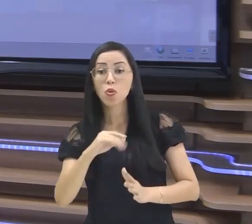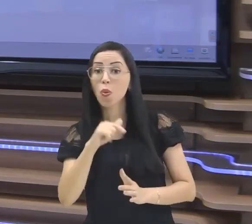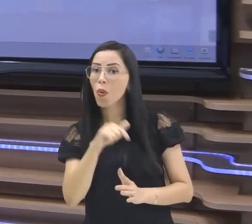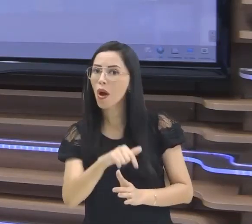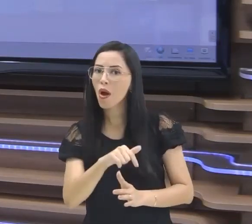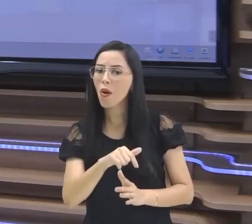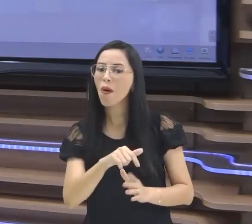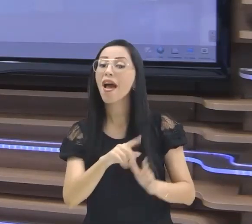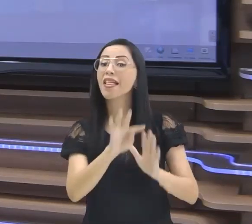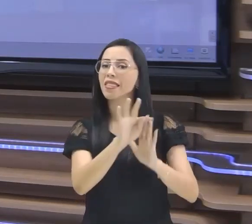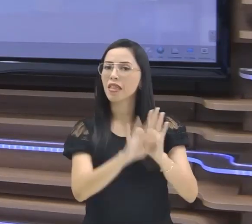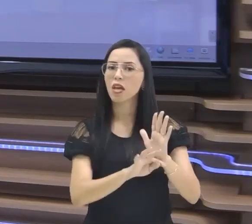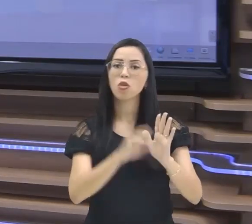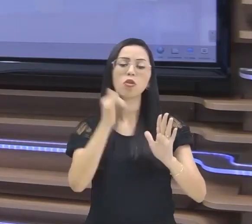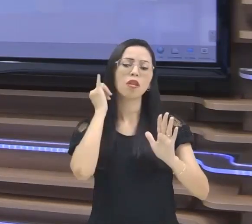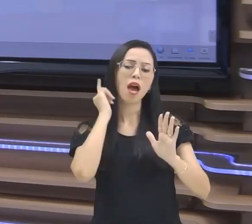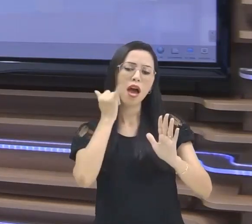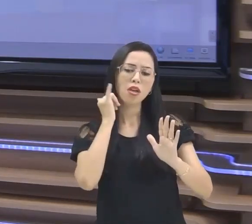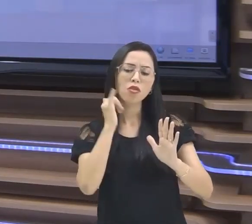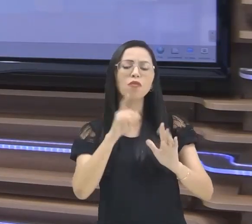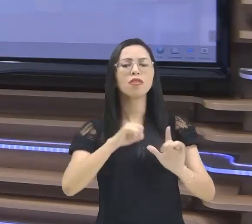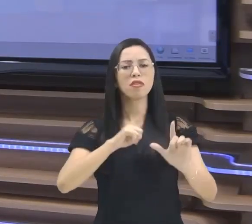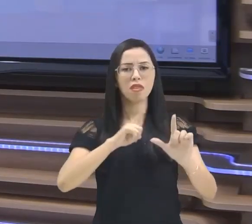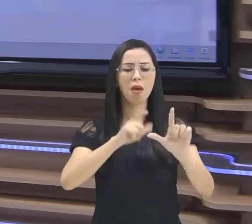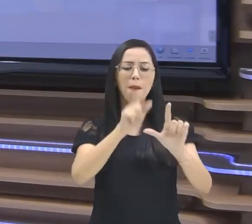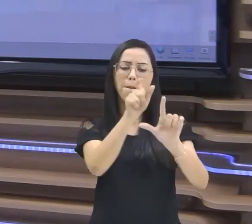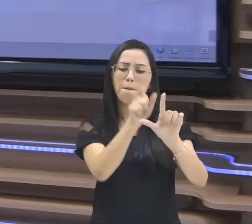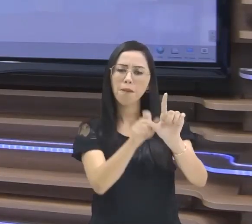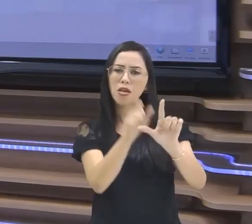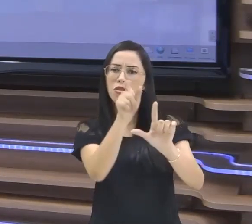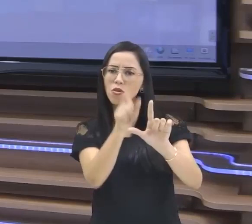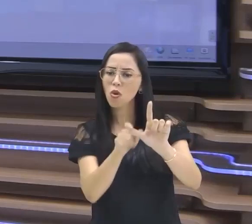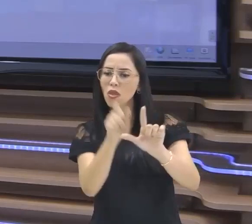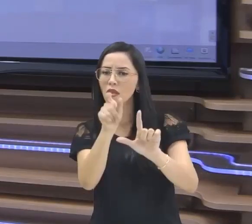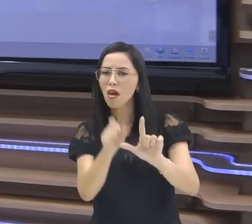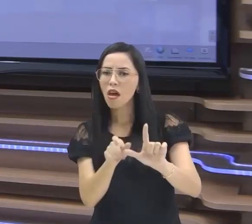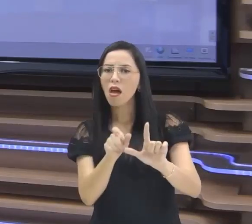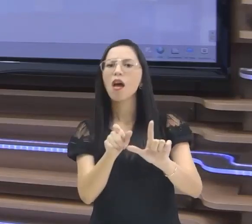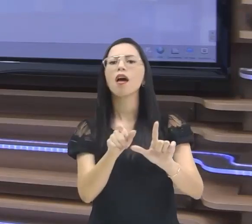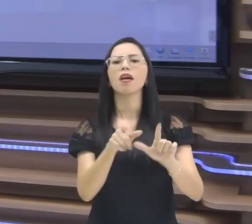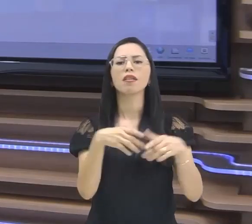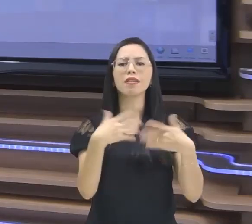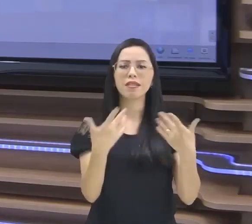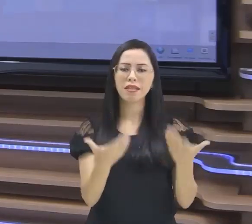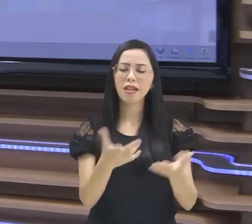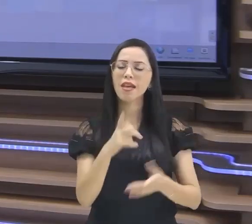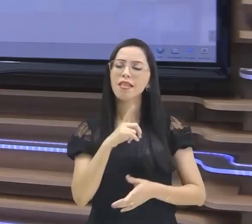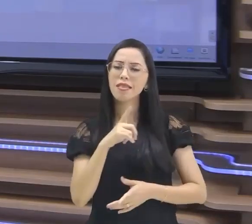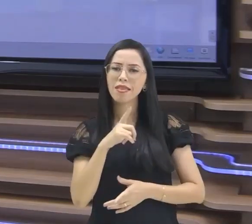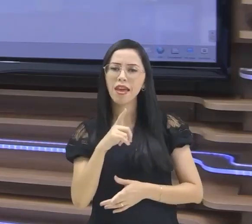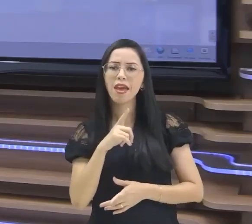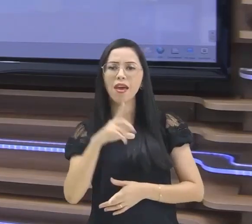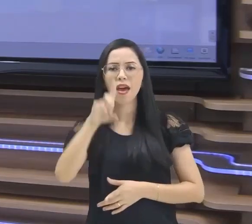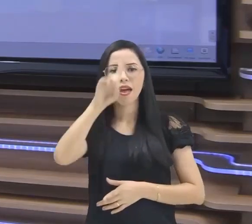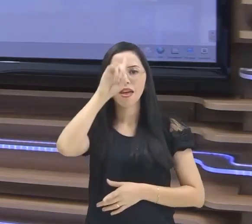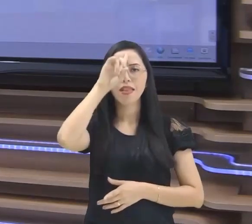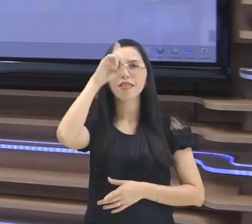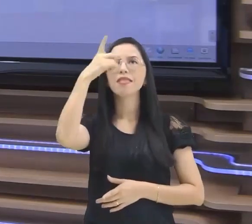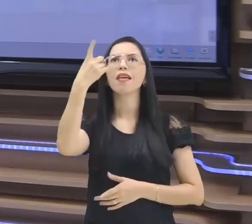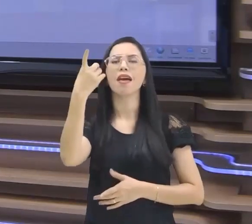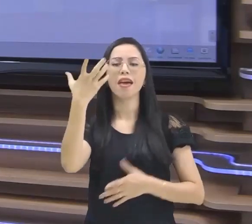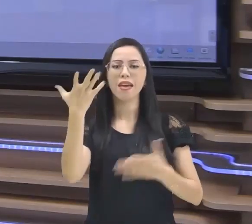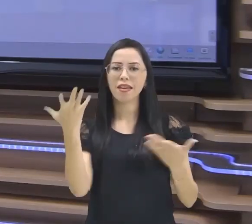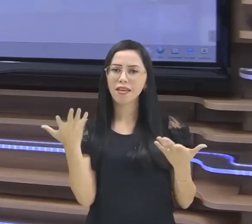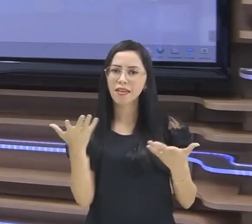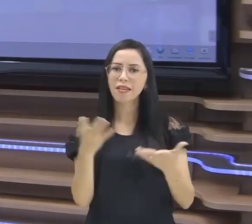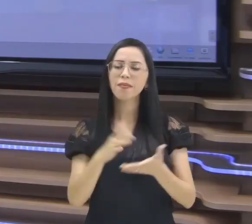uma narração. Tem personagens, tem um enredo, né, que é aquele cenário todo, vamos chamar